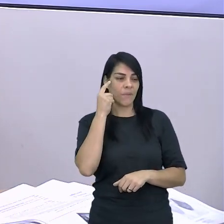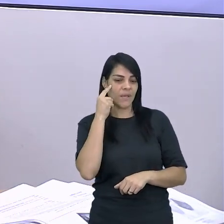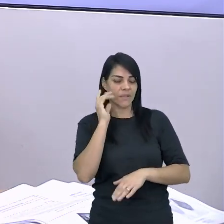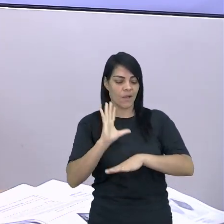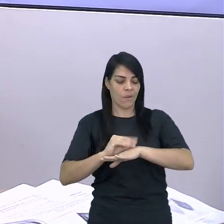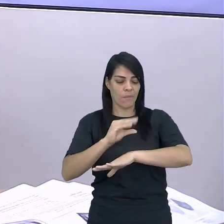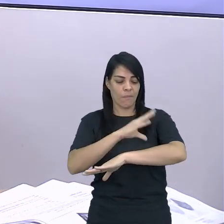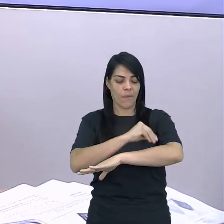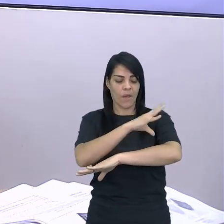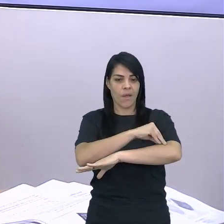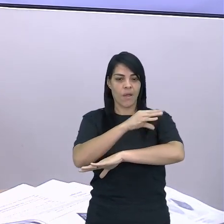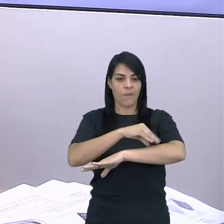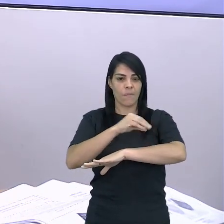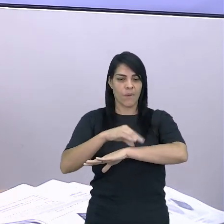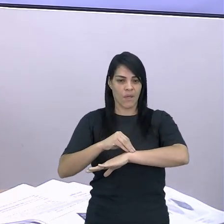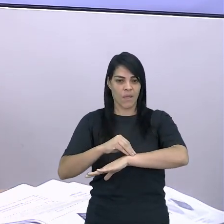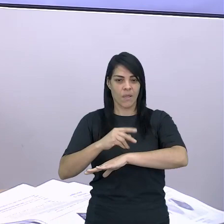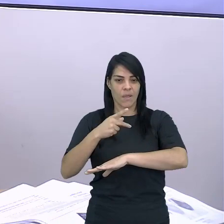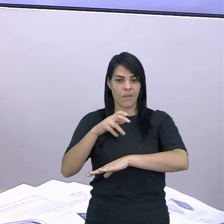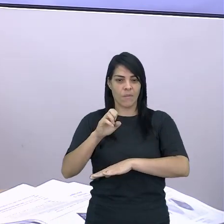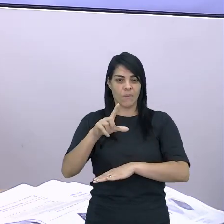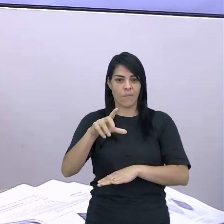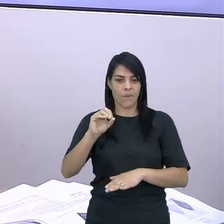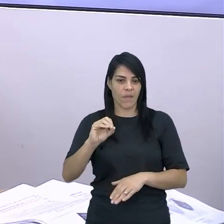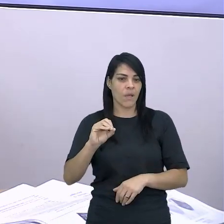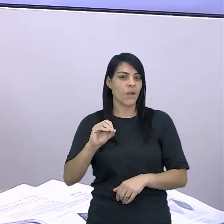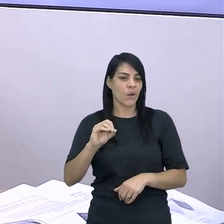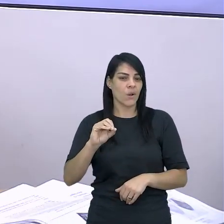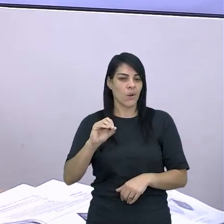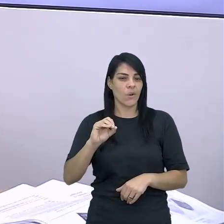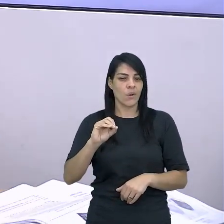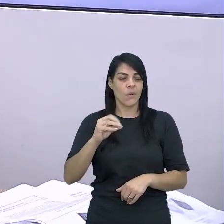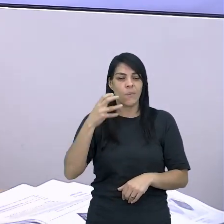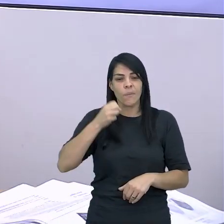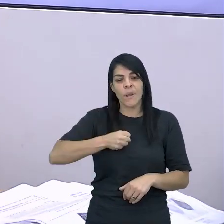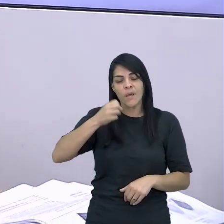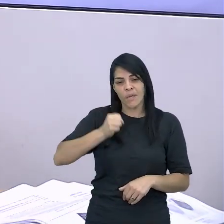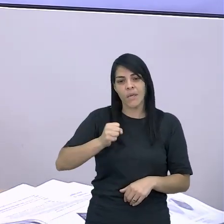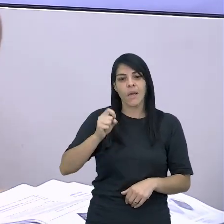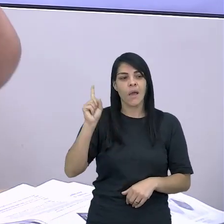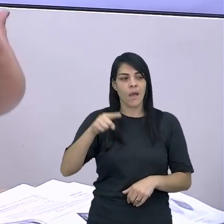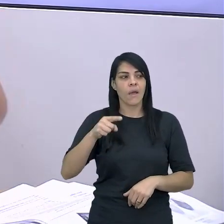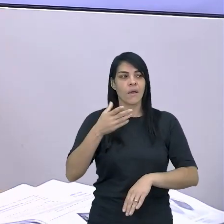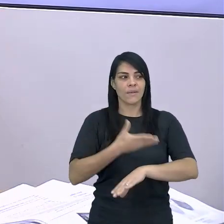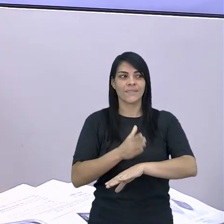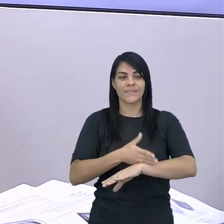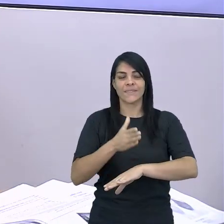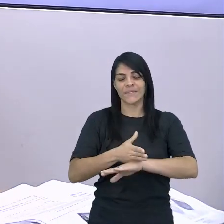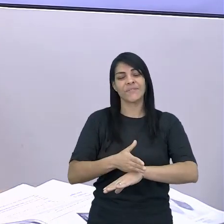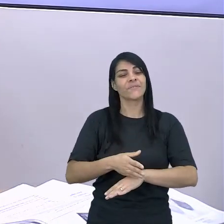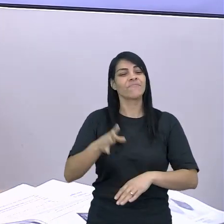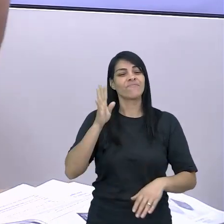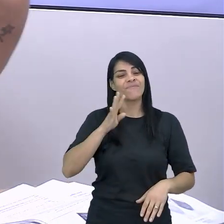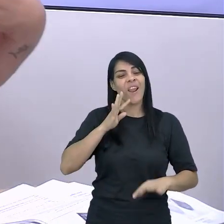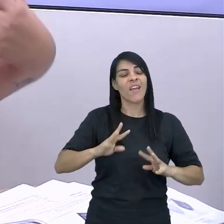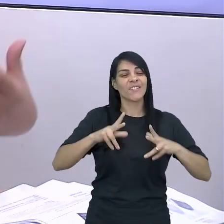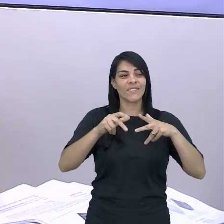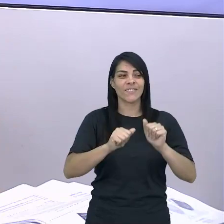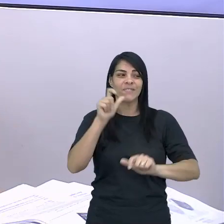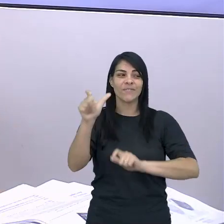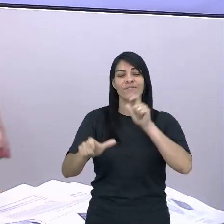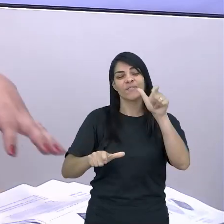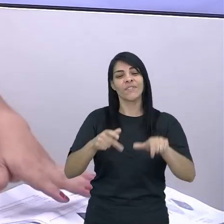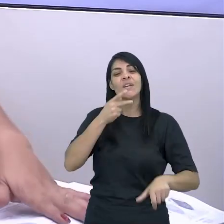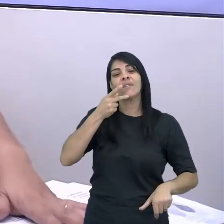pelo, white. Ok? Então, é uma prática que é bacana, todo mundo faz, todo